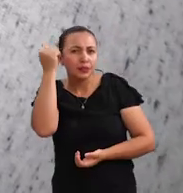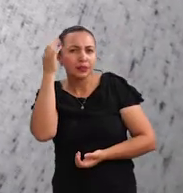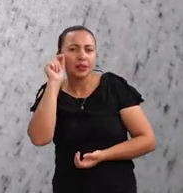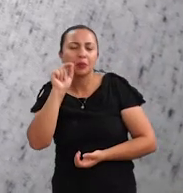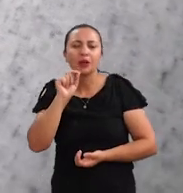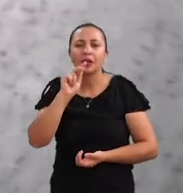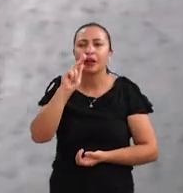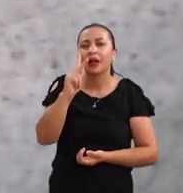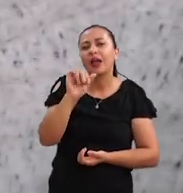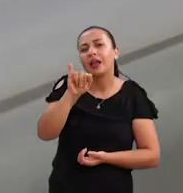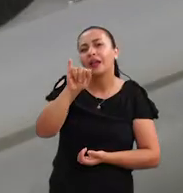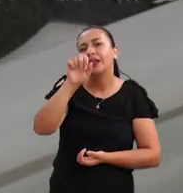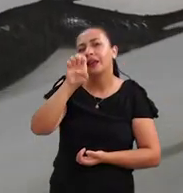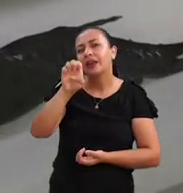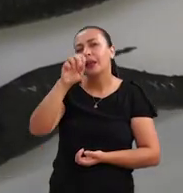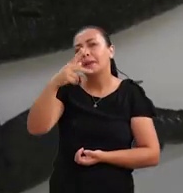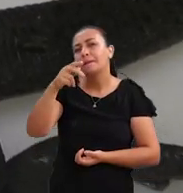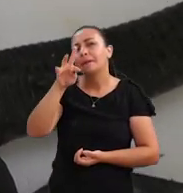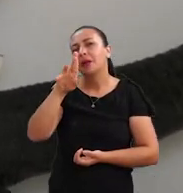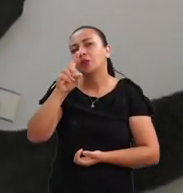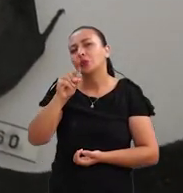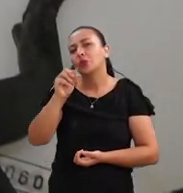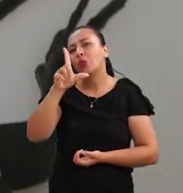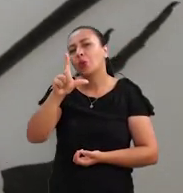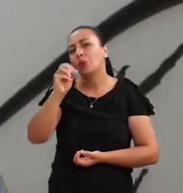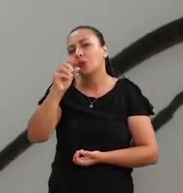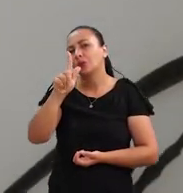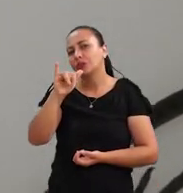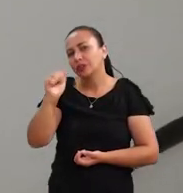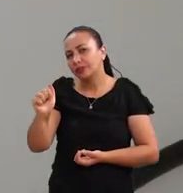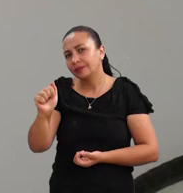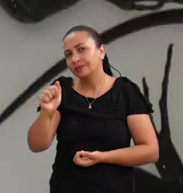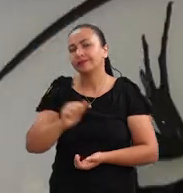Você sabe o que é herpetologia?